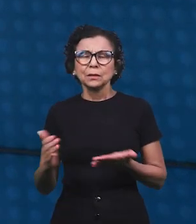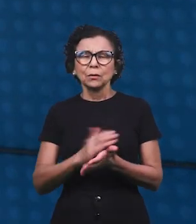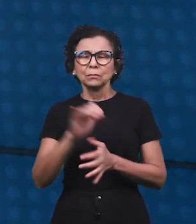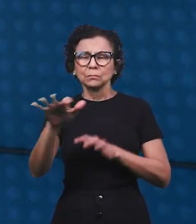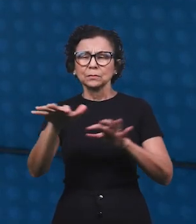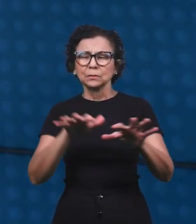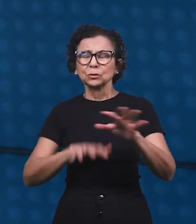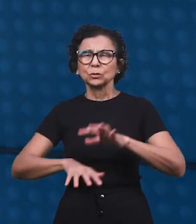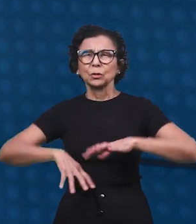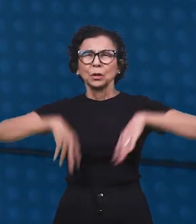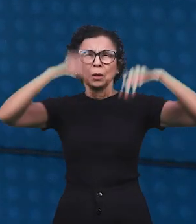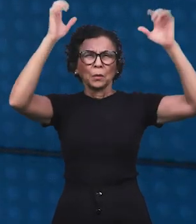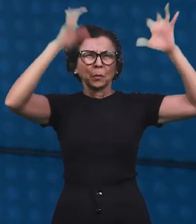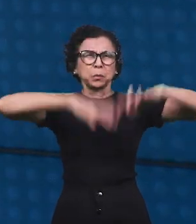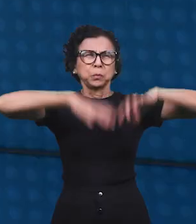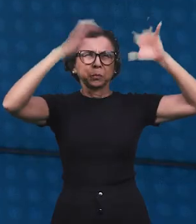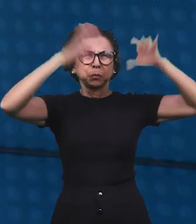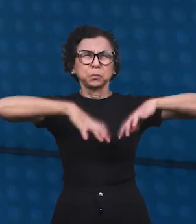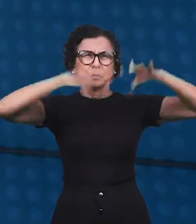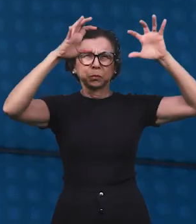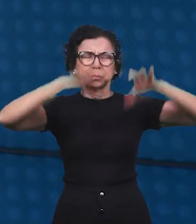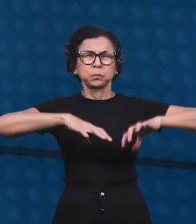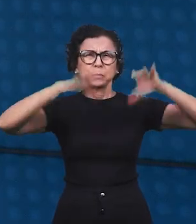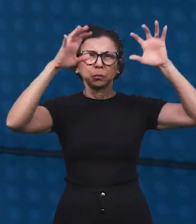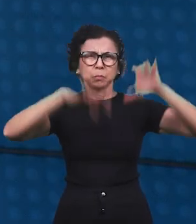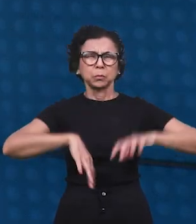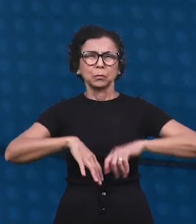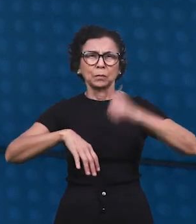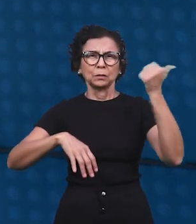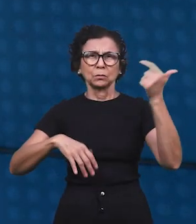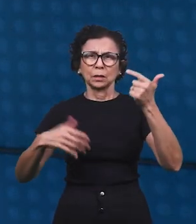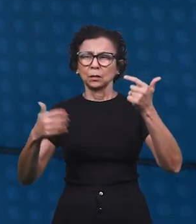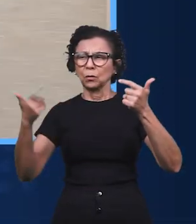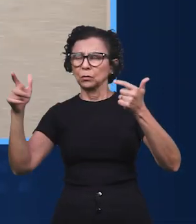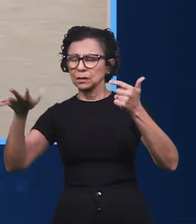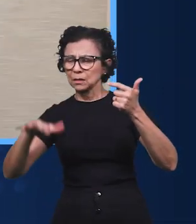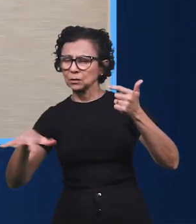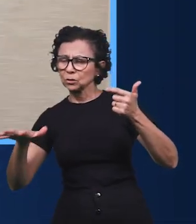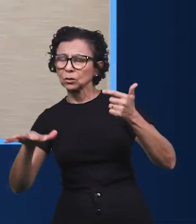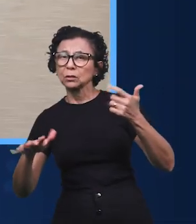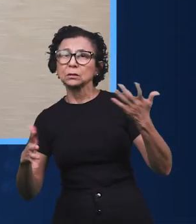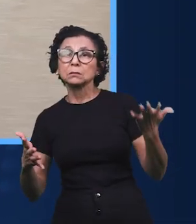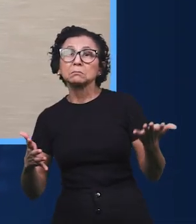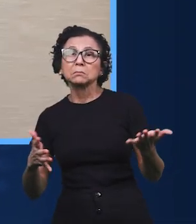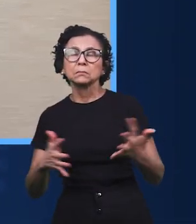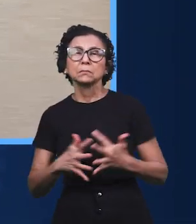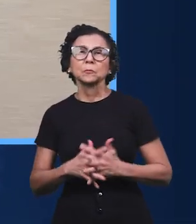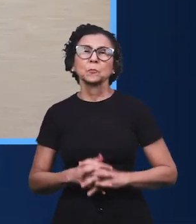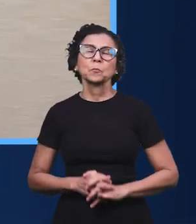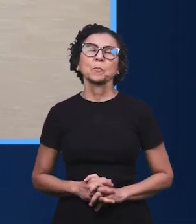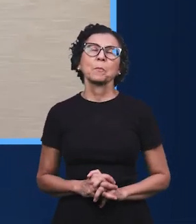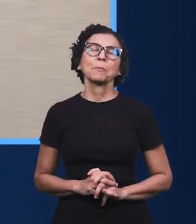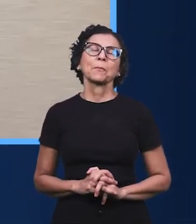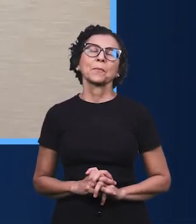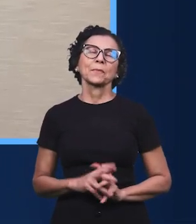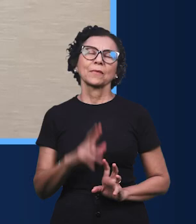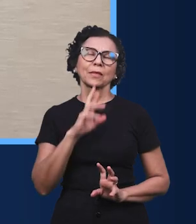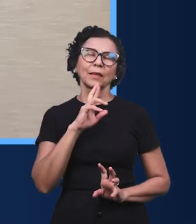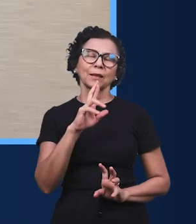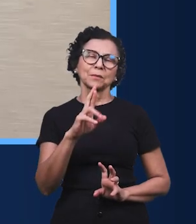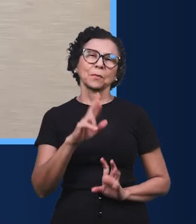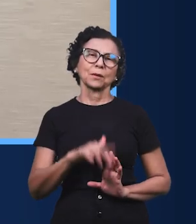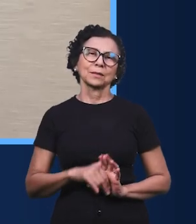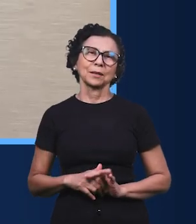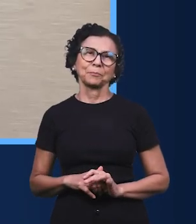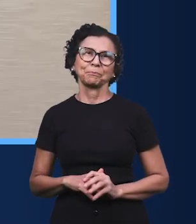algumas regiões? Esta notícia é mais um alerta para a humanidade? Bom, retornamos aqui então para a resposta dessa